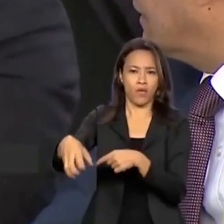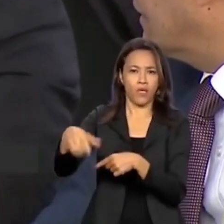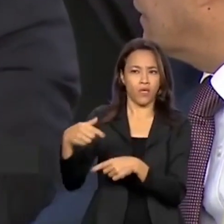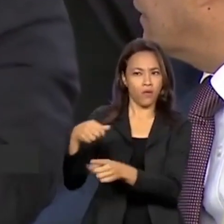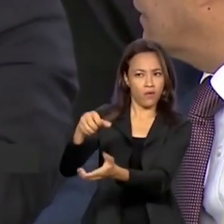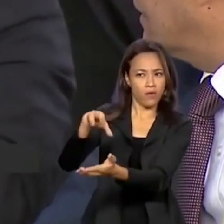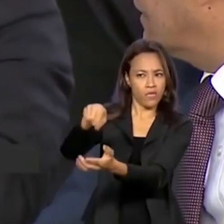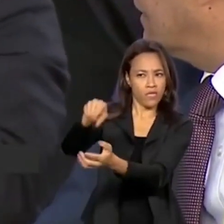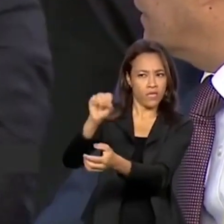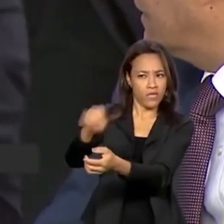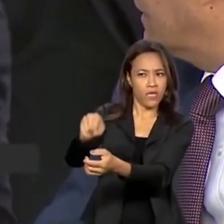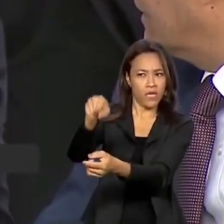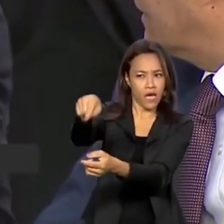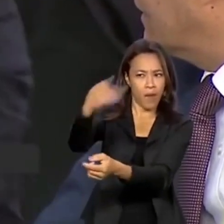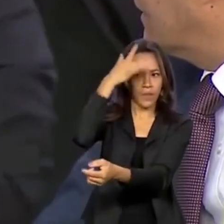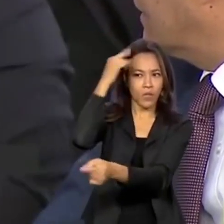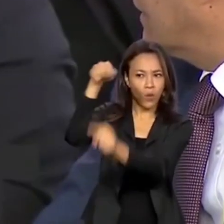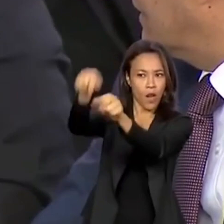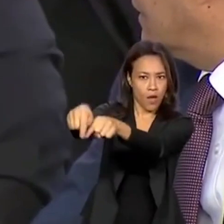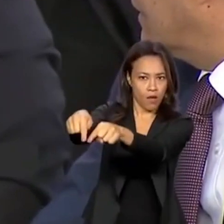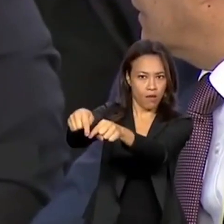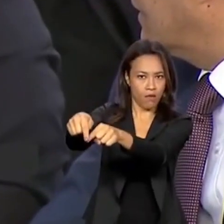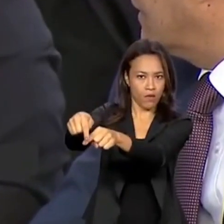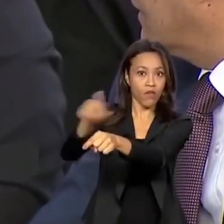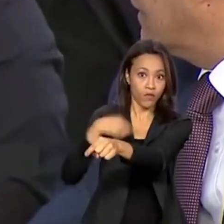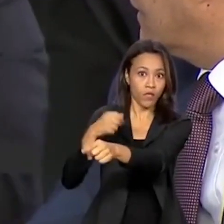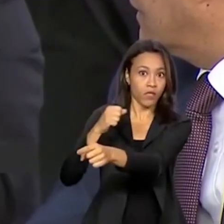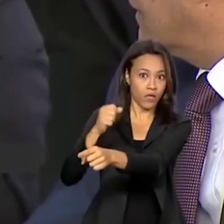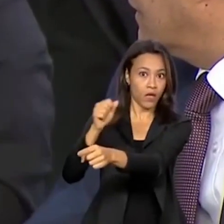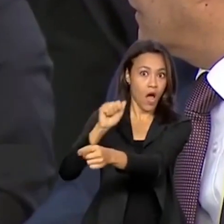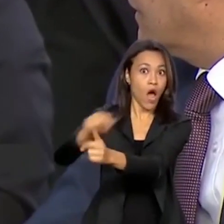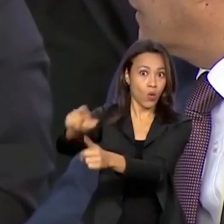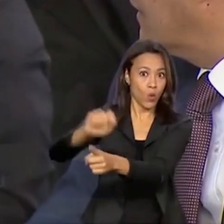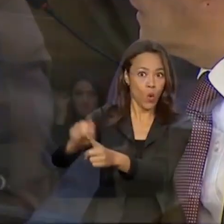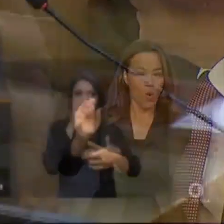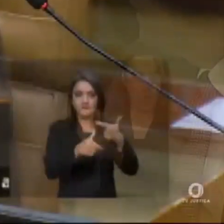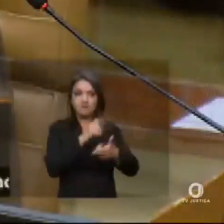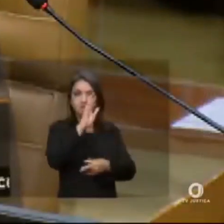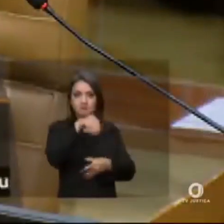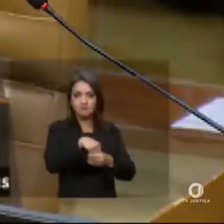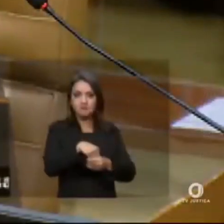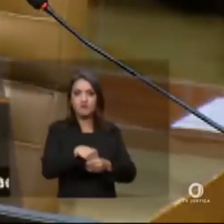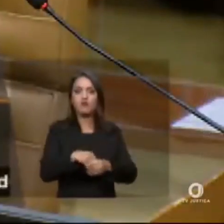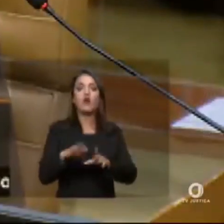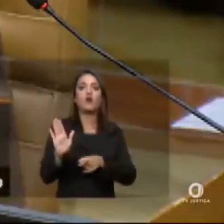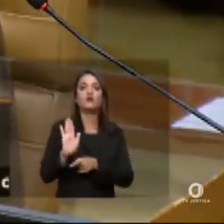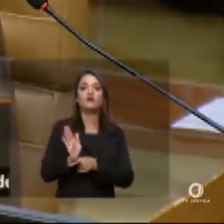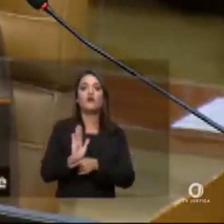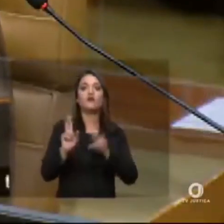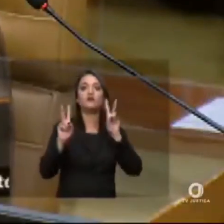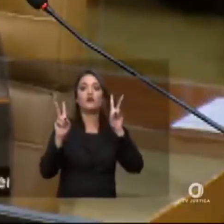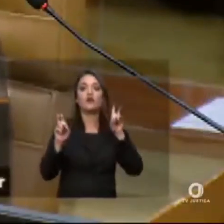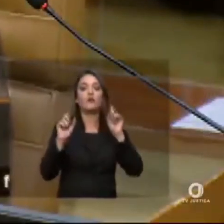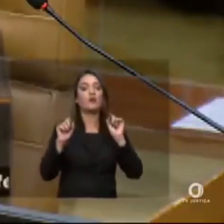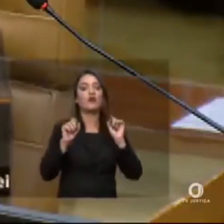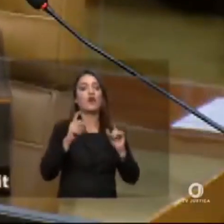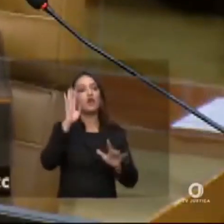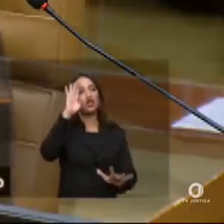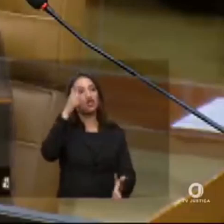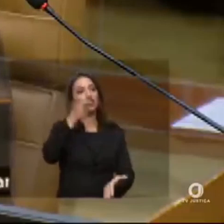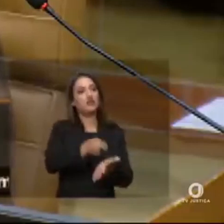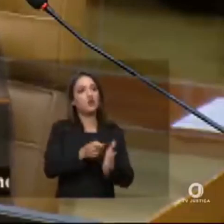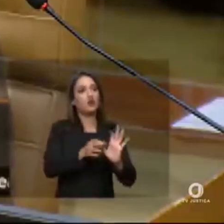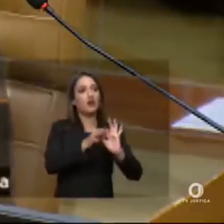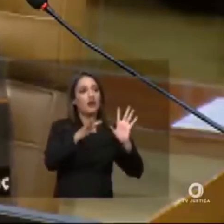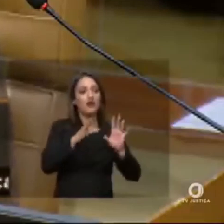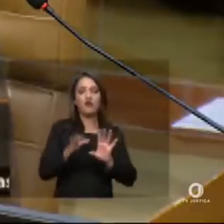determinou o envio ao STF em até 48 horas de todo o material existente. O ministro também determinou que a Polícia Federal